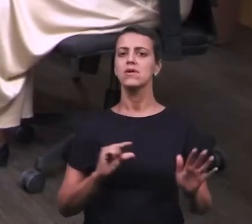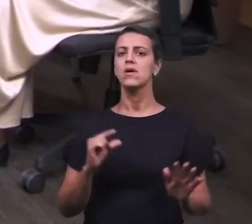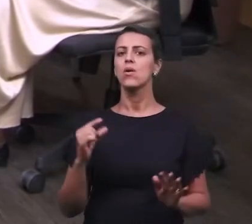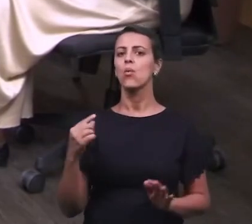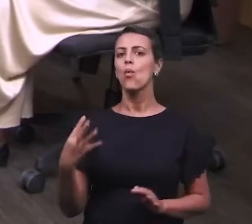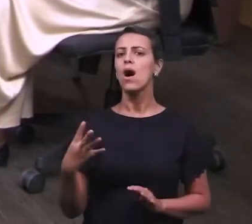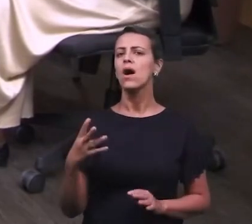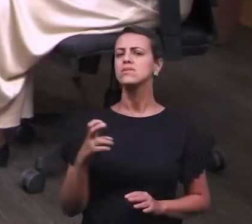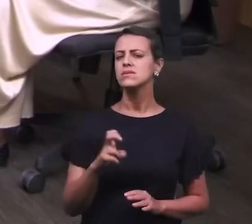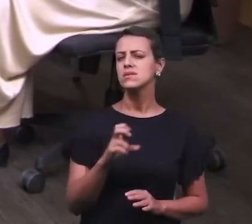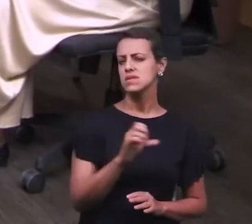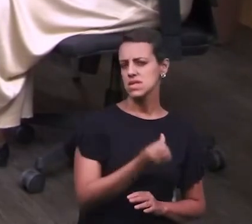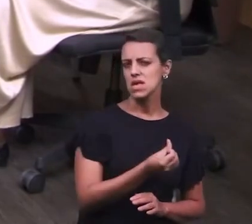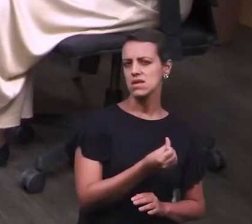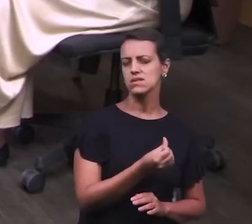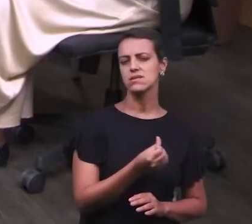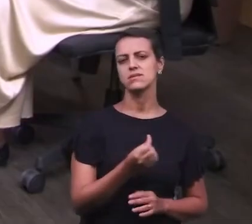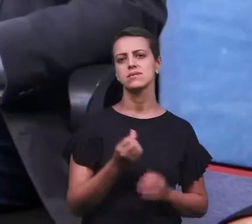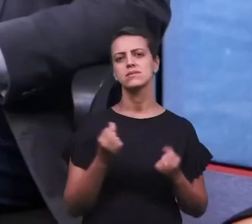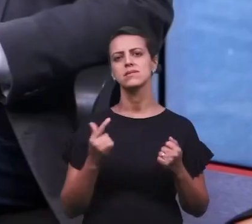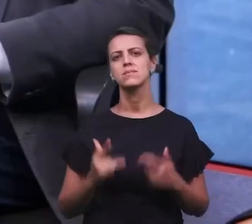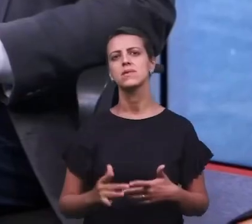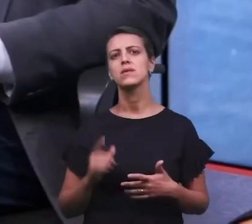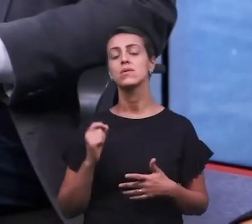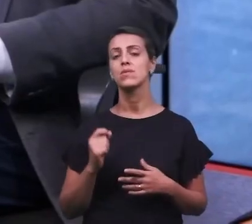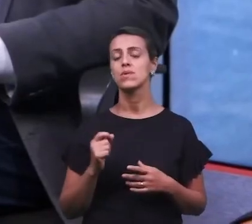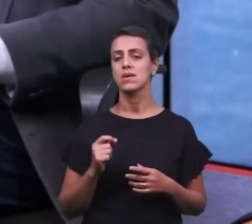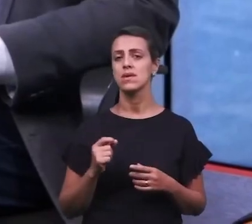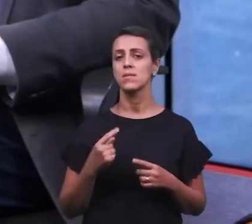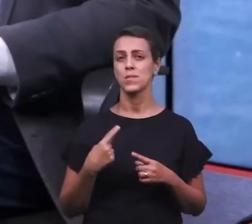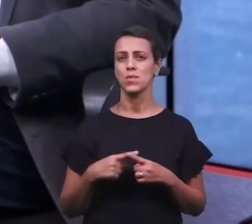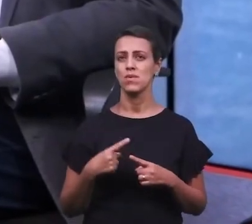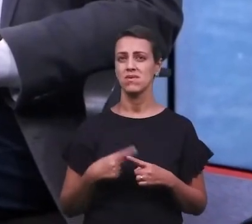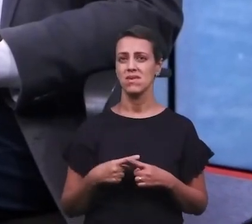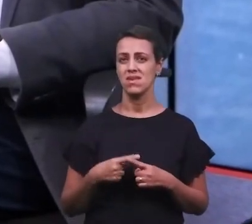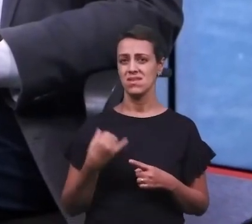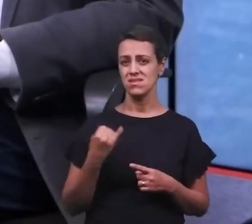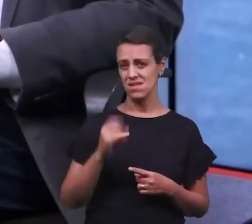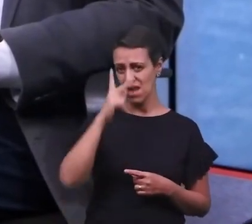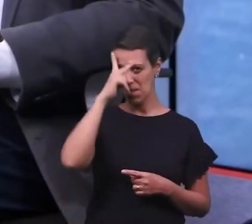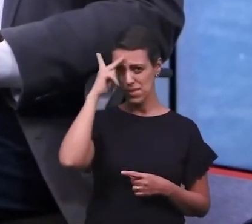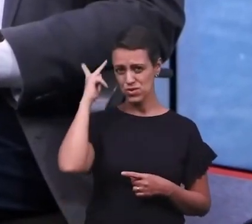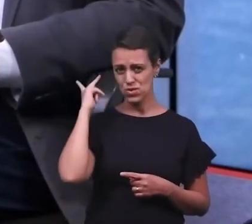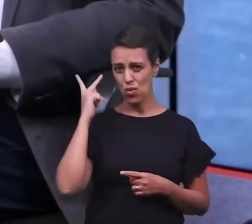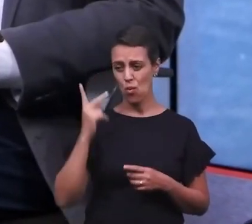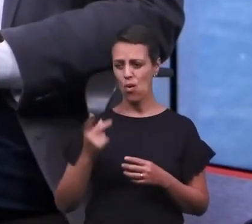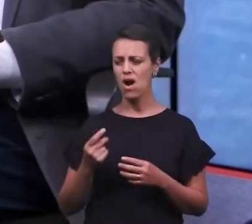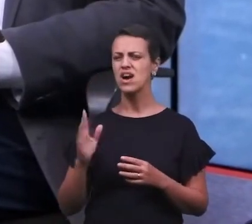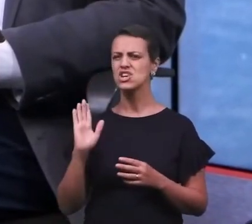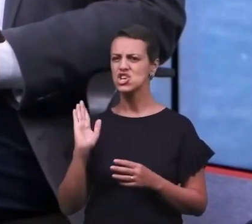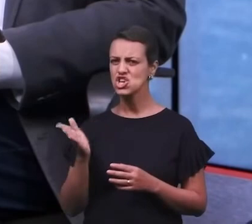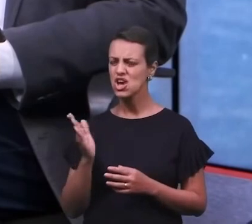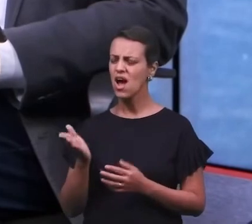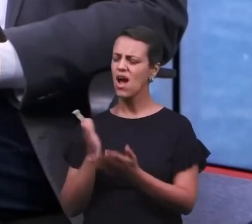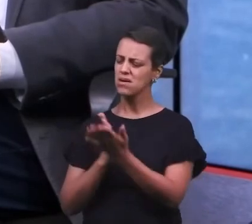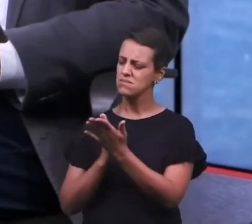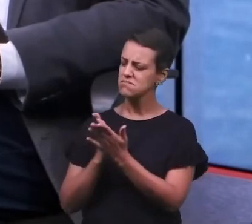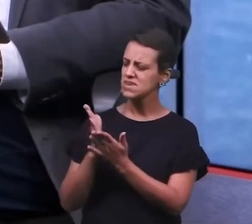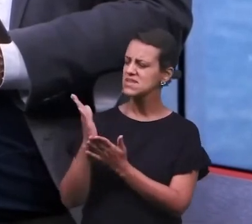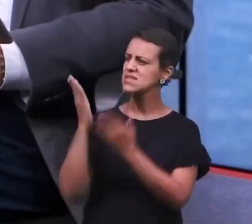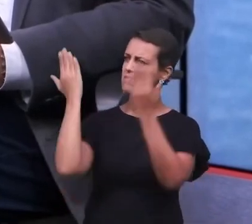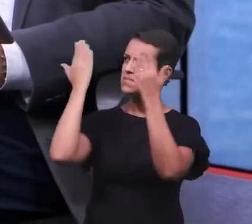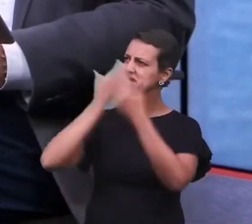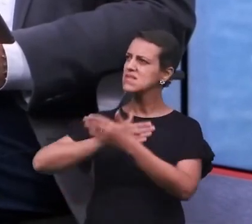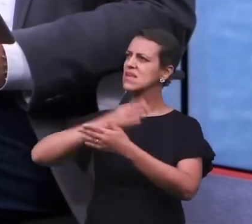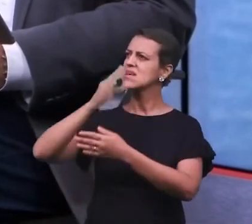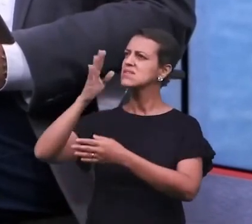fala sobre isso, porque é impossível que os que já uma vez foram iluminados e provaram o dom celestial e se